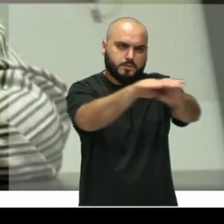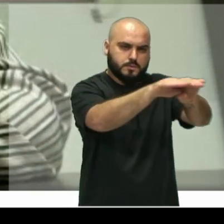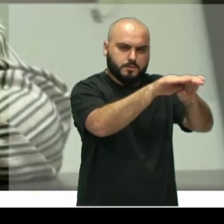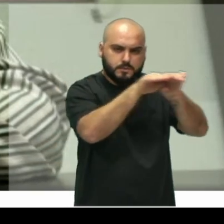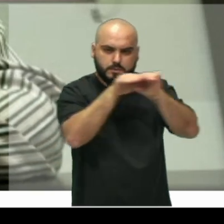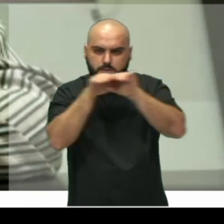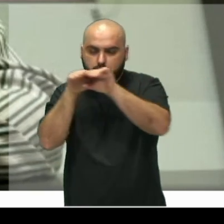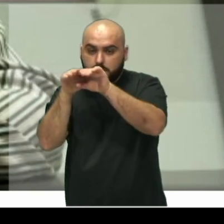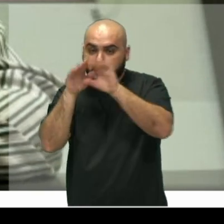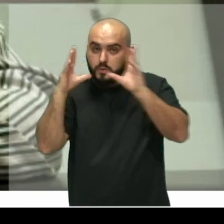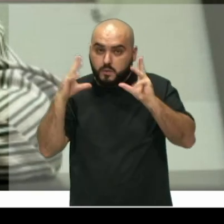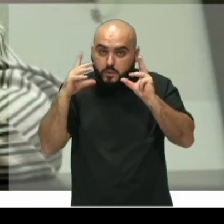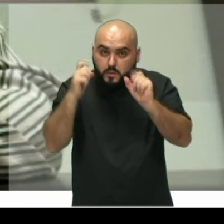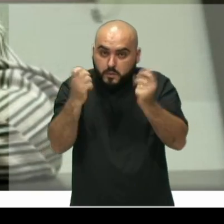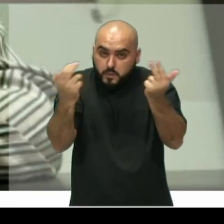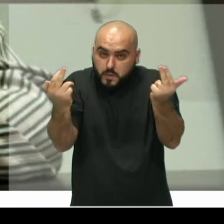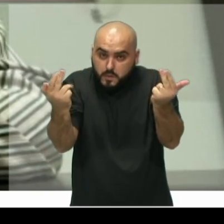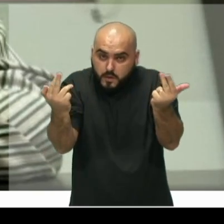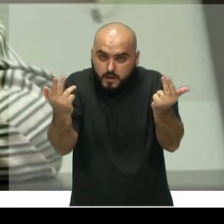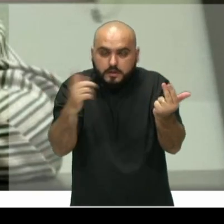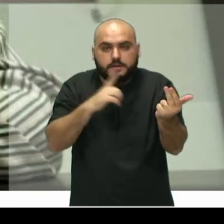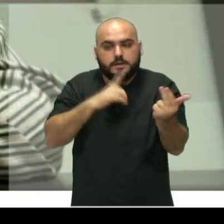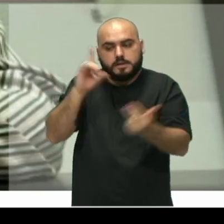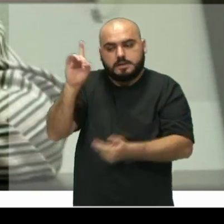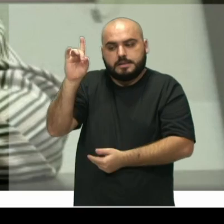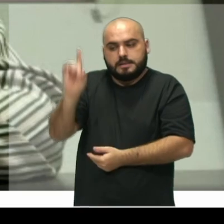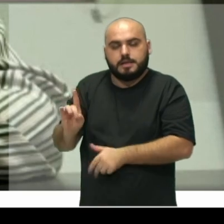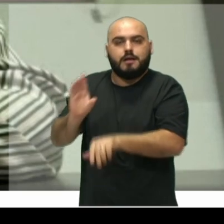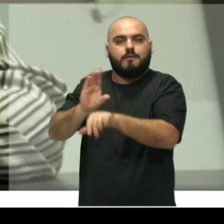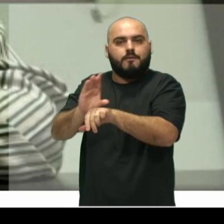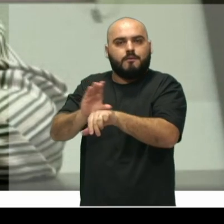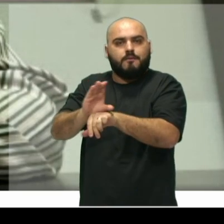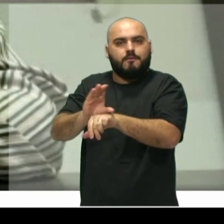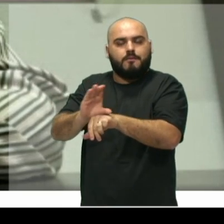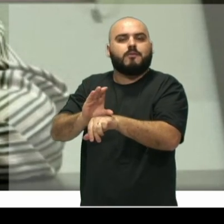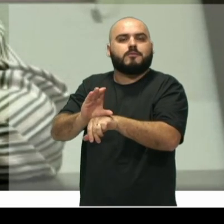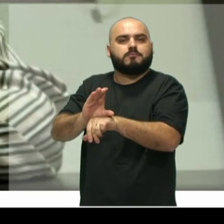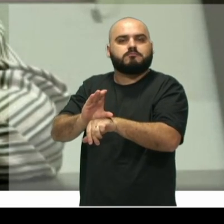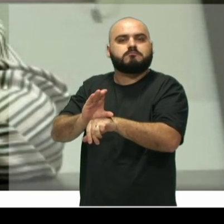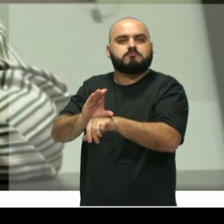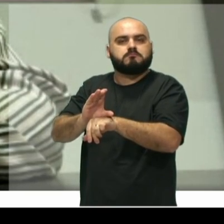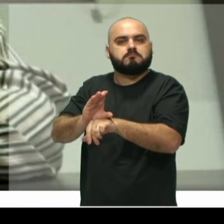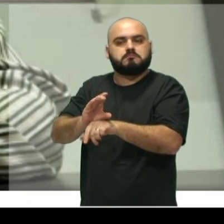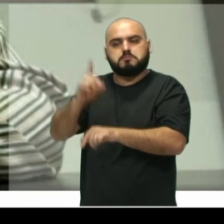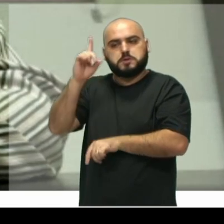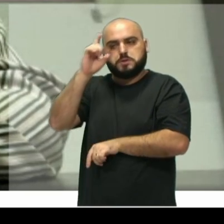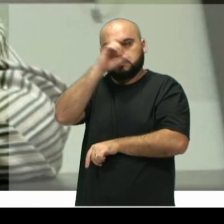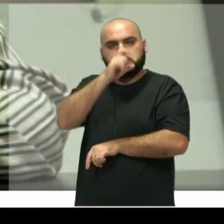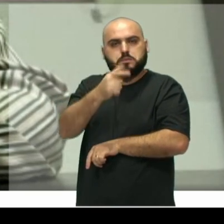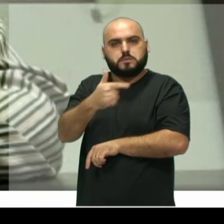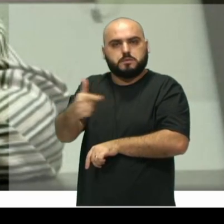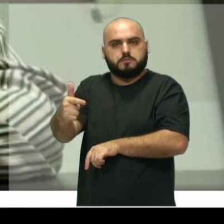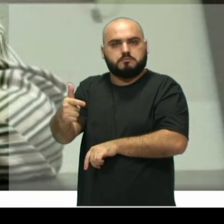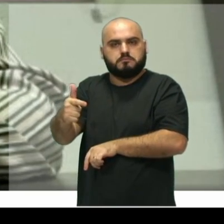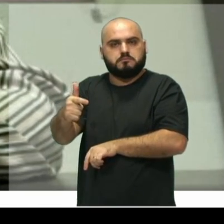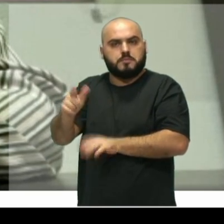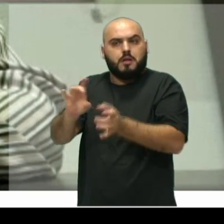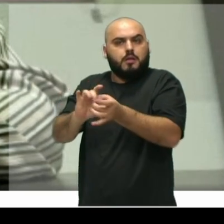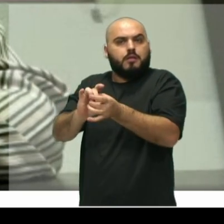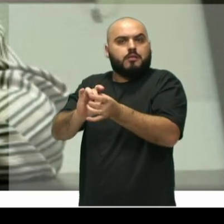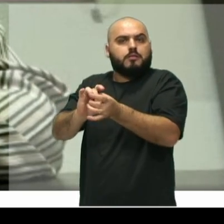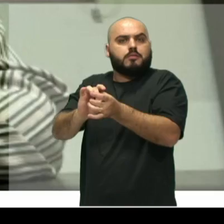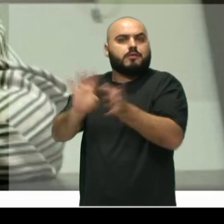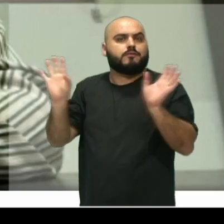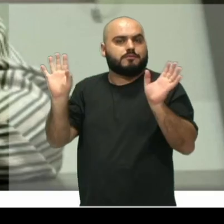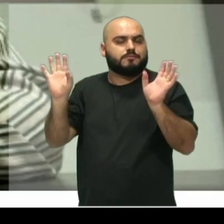todas as pessoas possam ter o seu direito constitucional de ir e vir sem dificuldades, né? Com autonomia. É óbvio que nós podemos